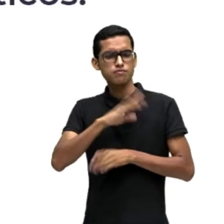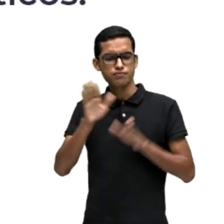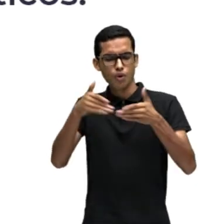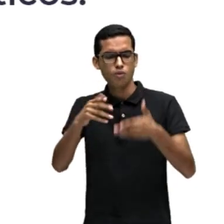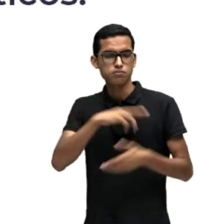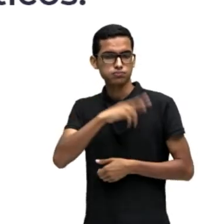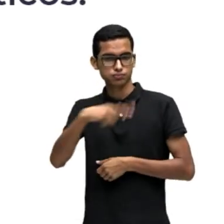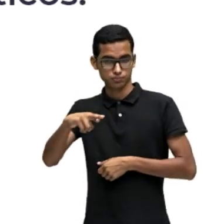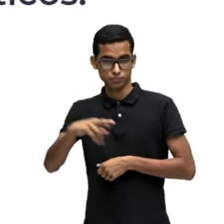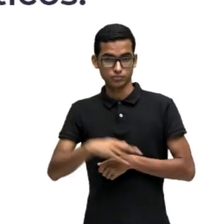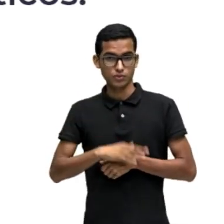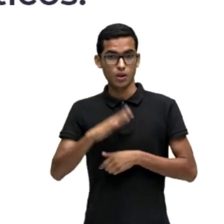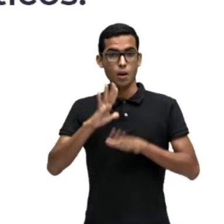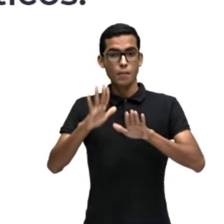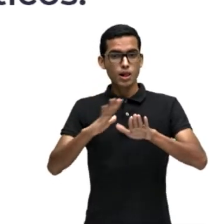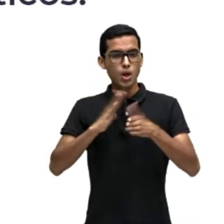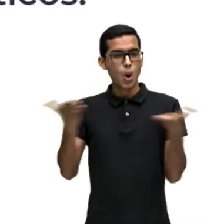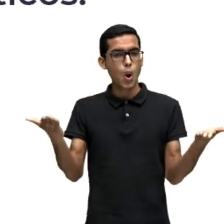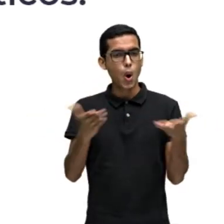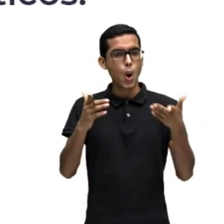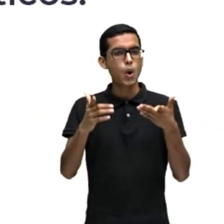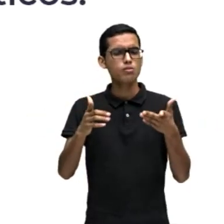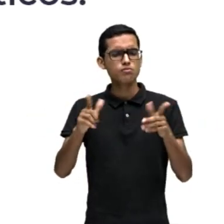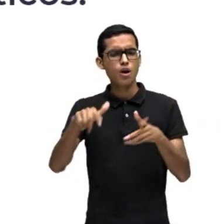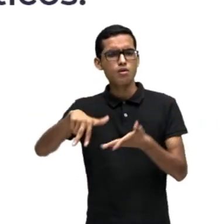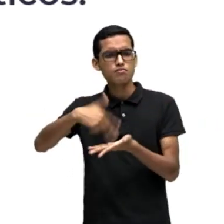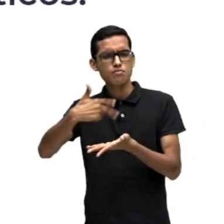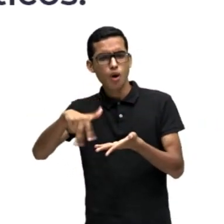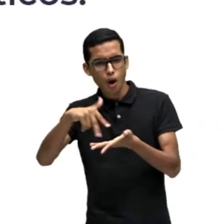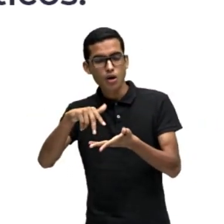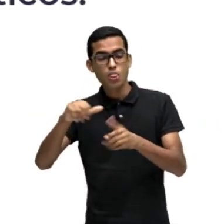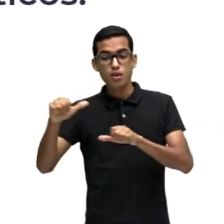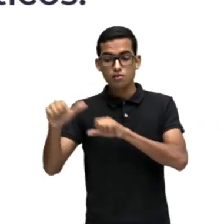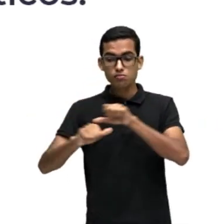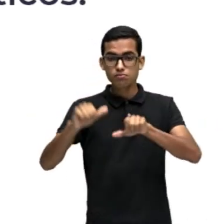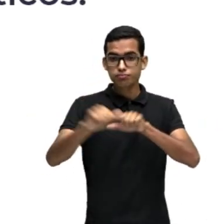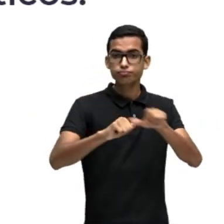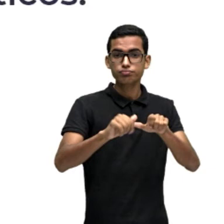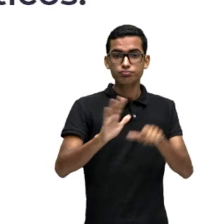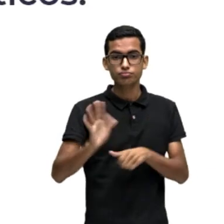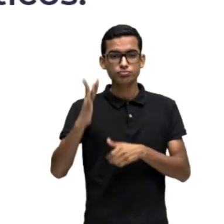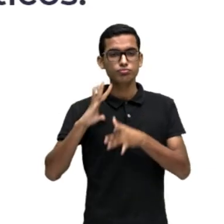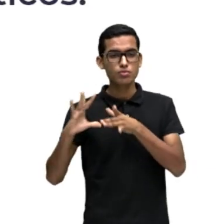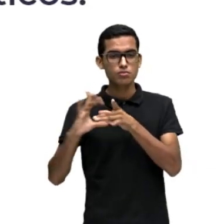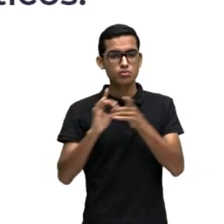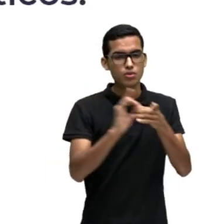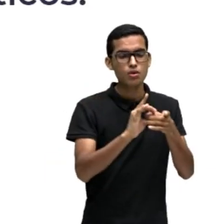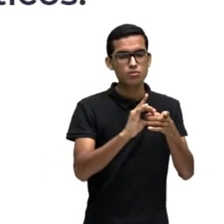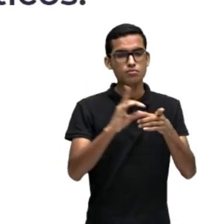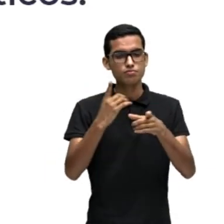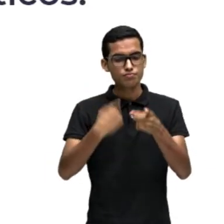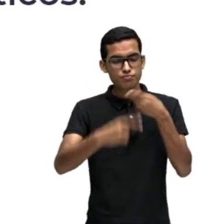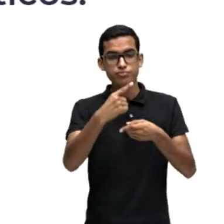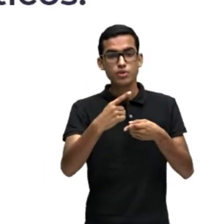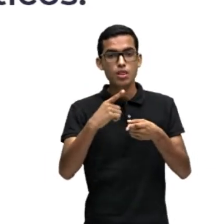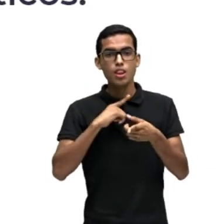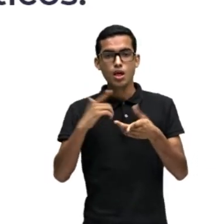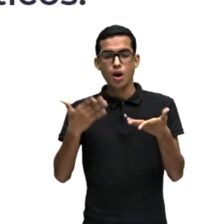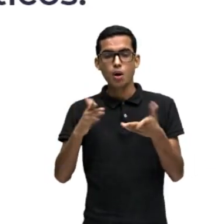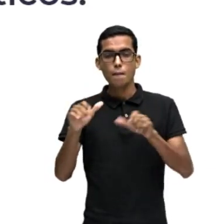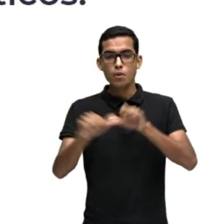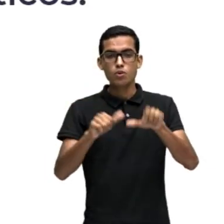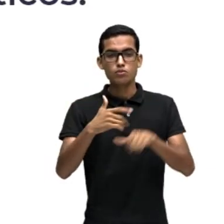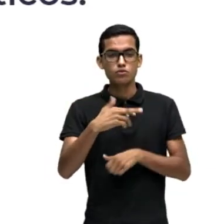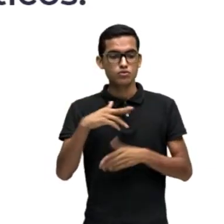religioso. Contudo, atualmente a dança teve mudanças significativas e seu contexto ultrapassou os limites religiosos